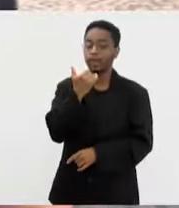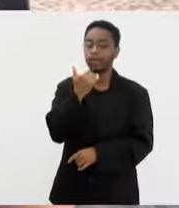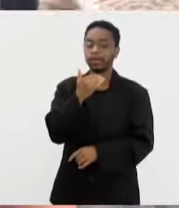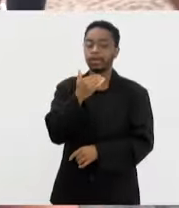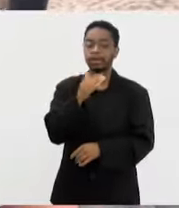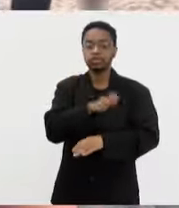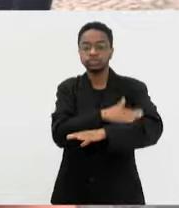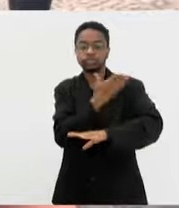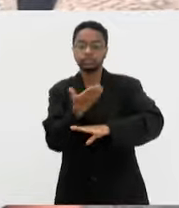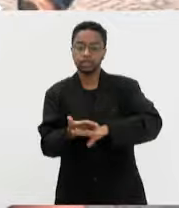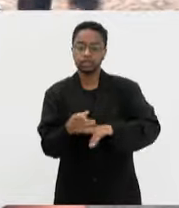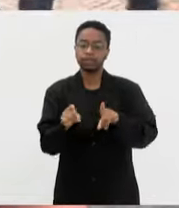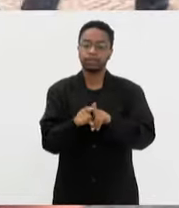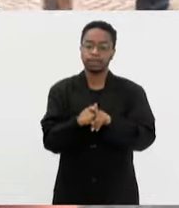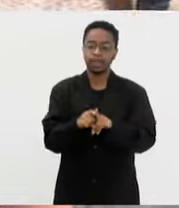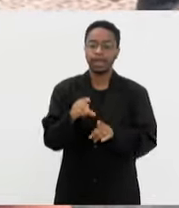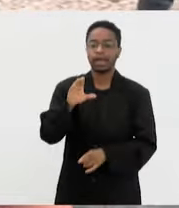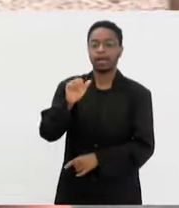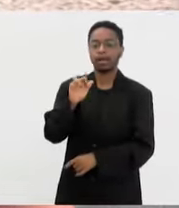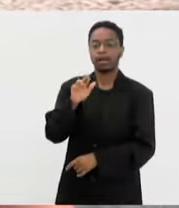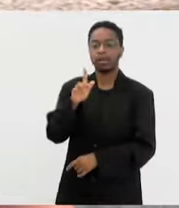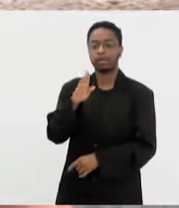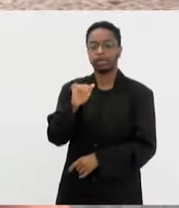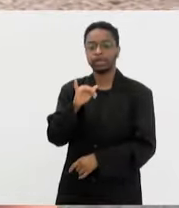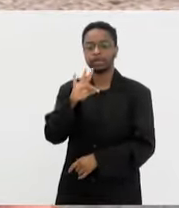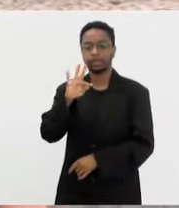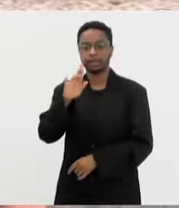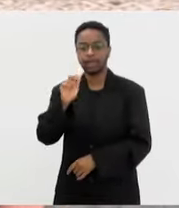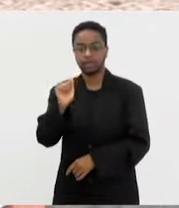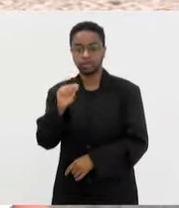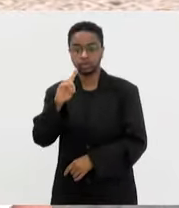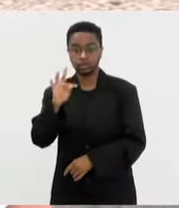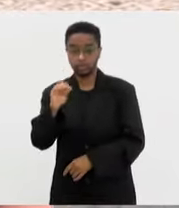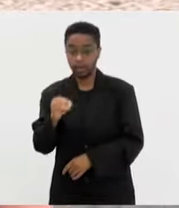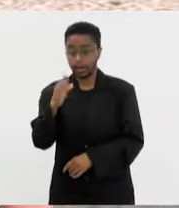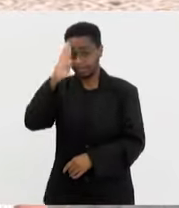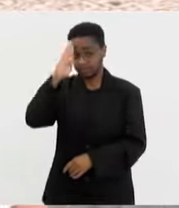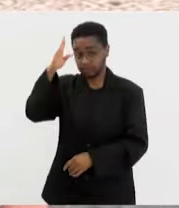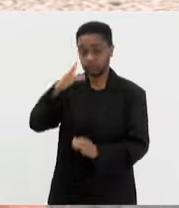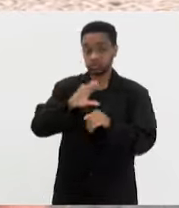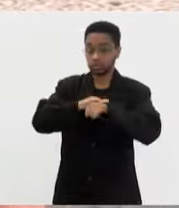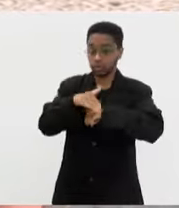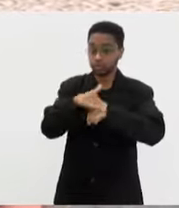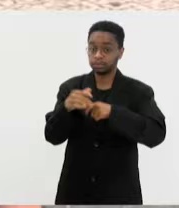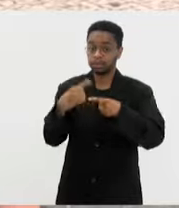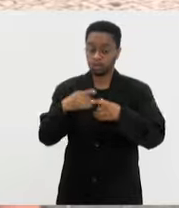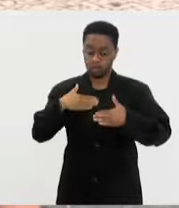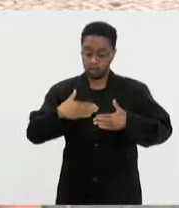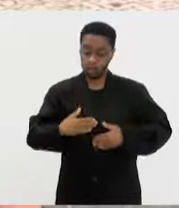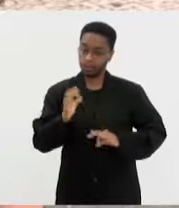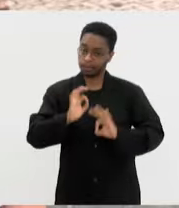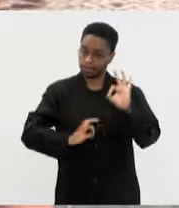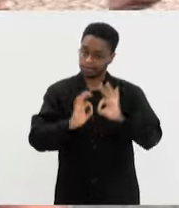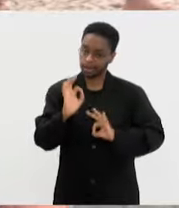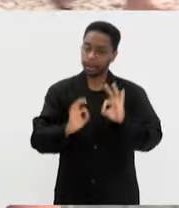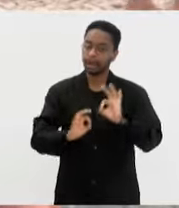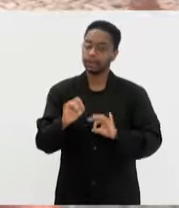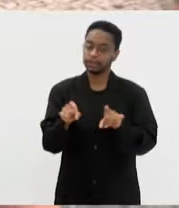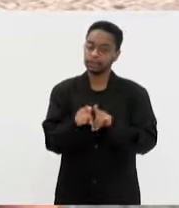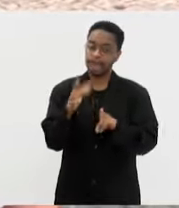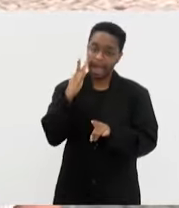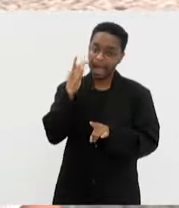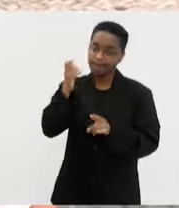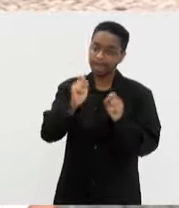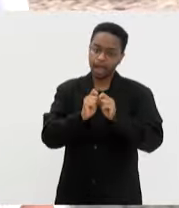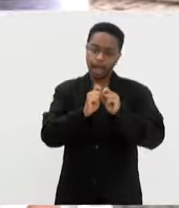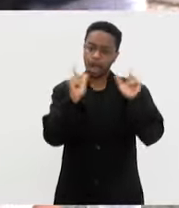Manter um carboidrato adequado, principalmente à noite, onde a gente vai dormir, vai se preparar, o corpo vai absorver tudo direitinho para correr